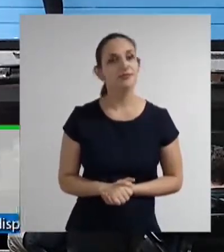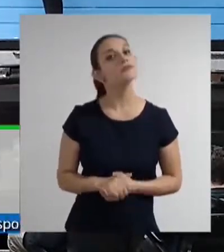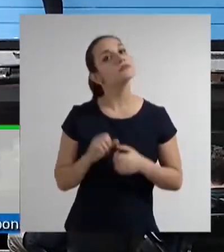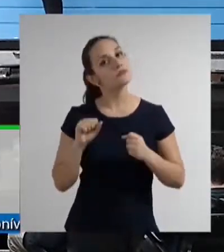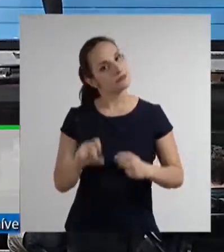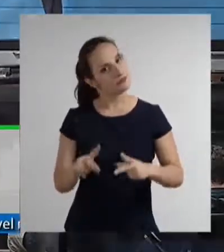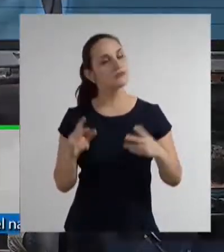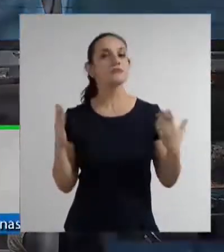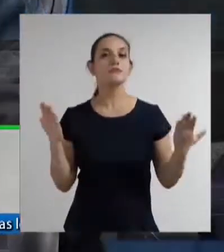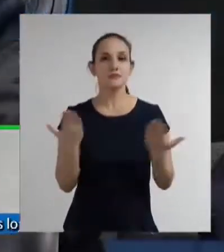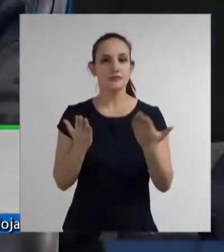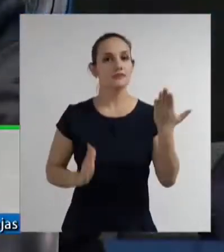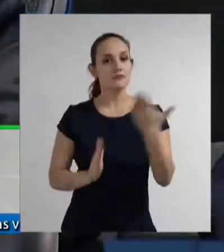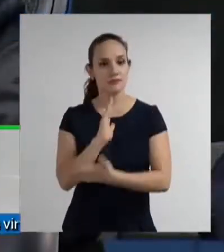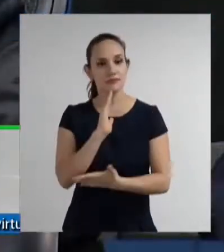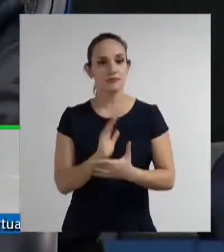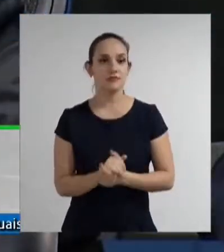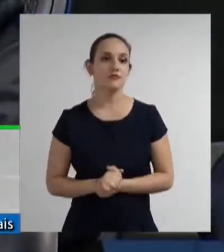Aprovado.